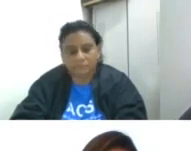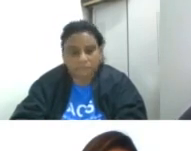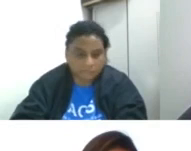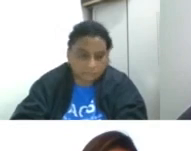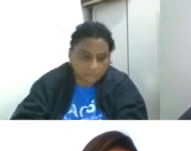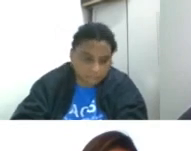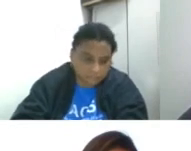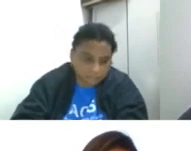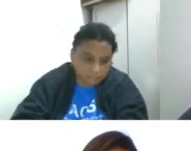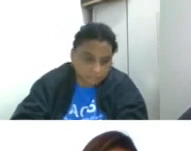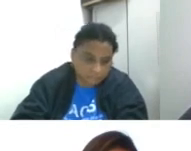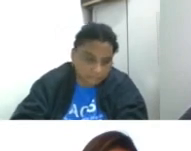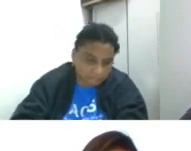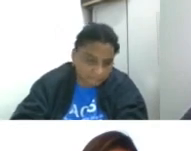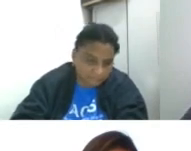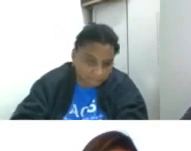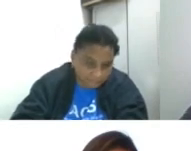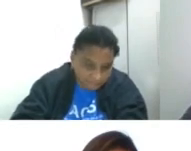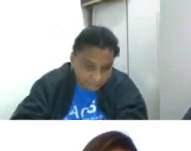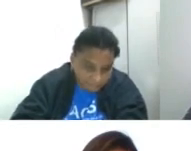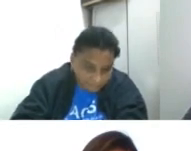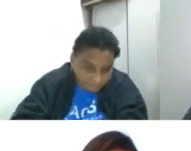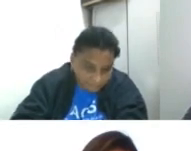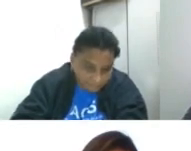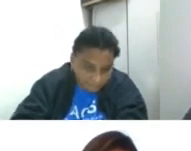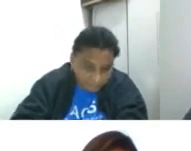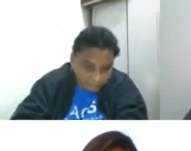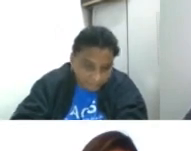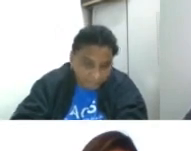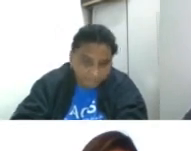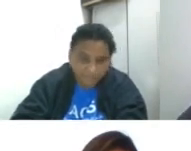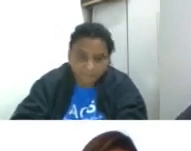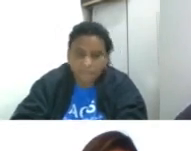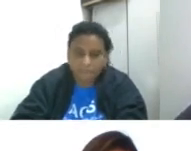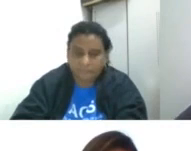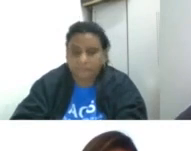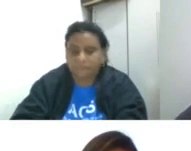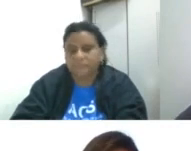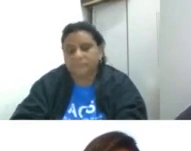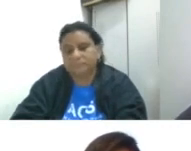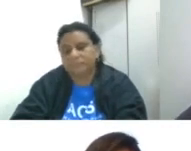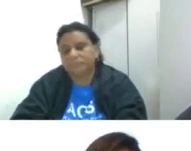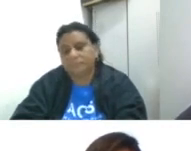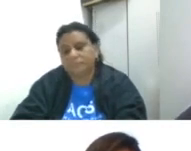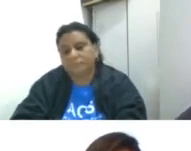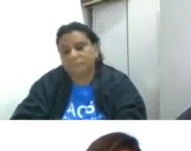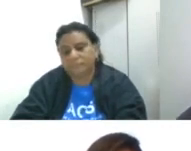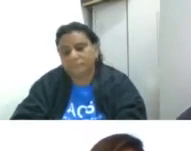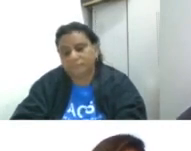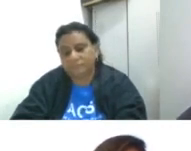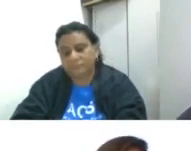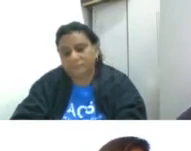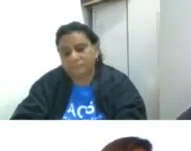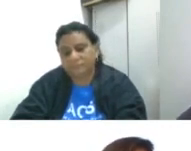para o acompanhamento desses pacientes apenas para o uso exclusivo do diagnóstico só para vocês conhecerem a nossa rede e